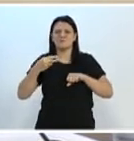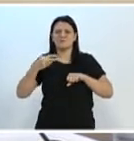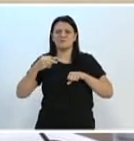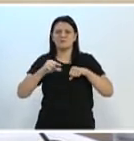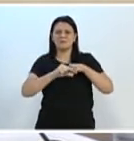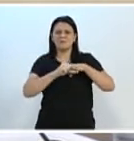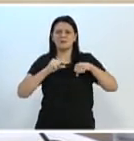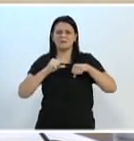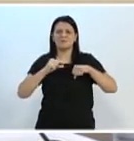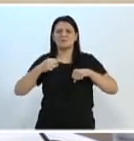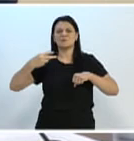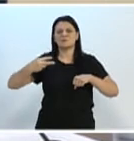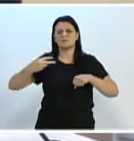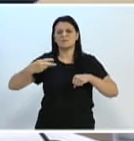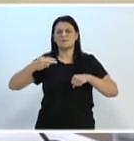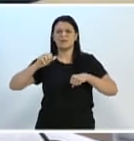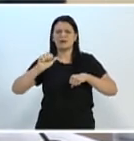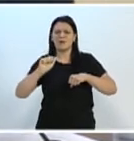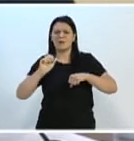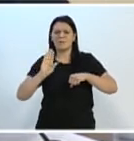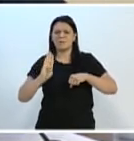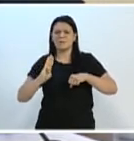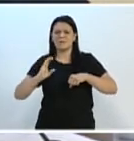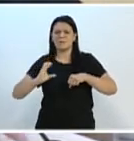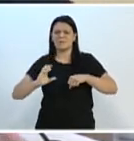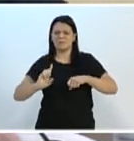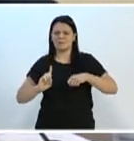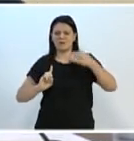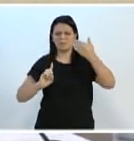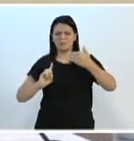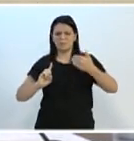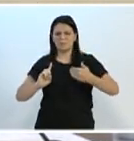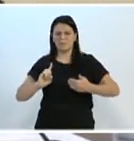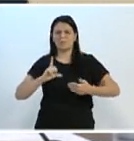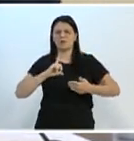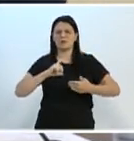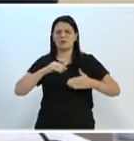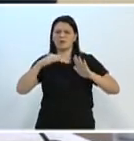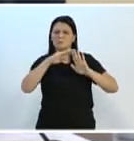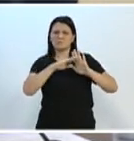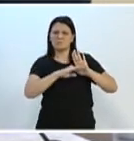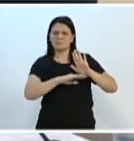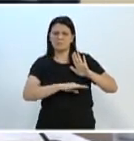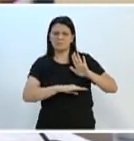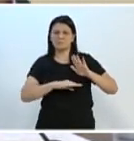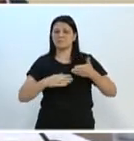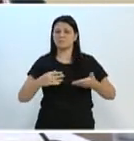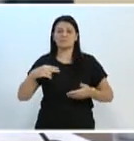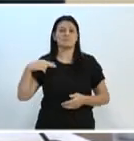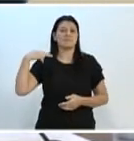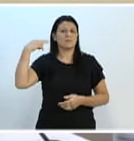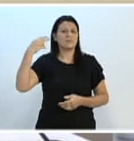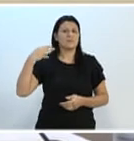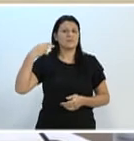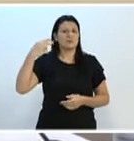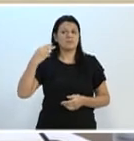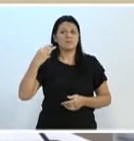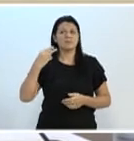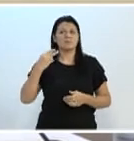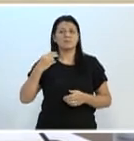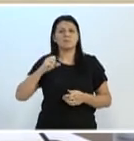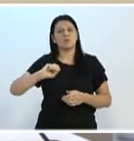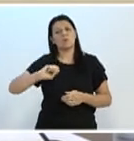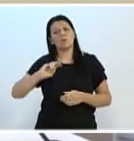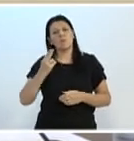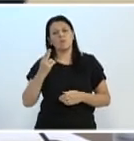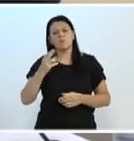a linha A, B, C e D, tem todo o protocolo aqui do ato que vai ser seguindo. Os vereadores terão a possibilidade ou de irem até